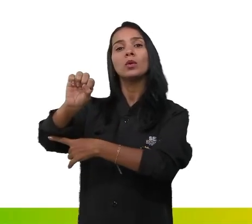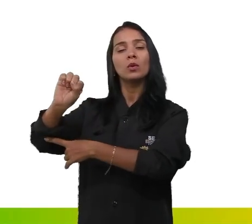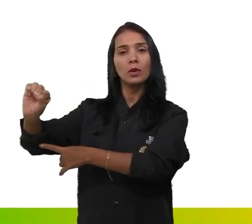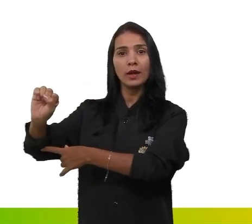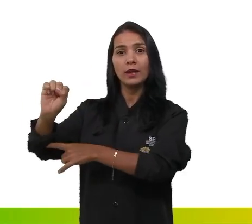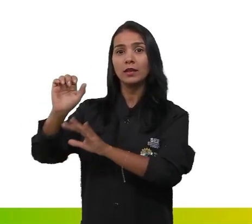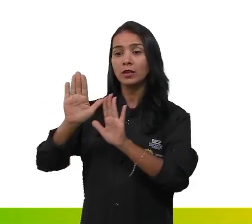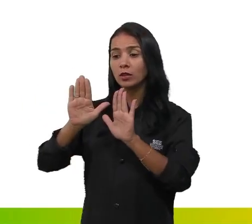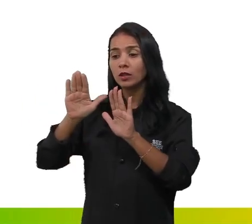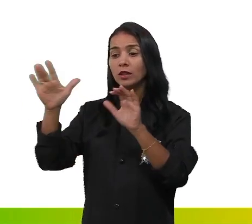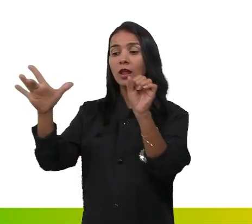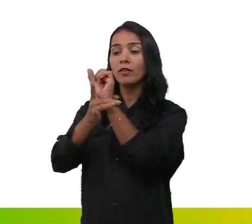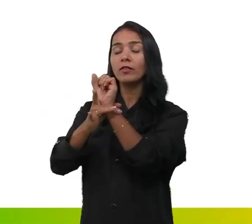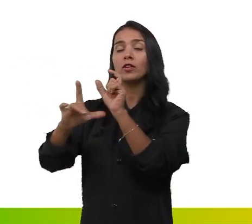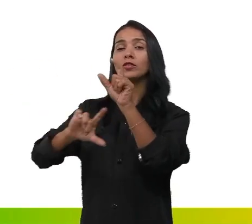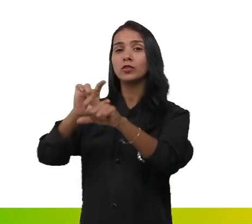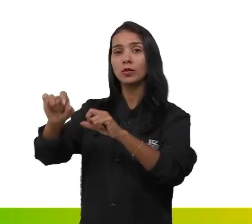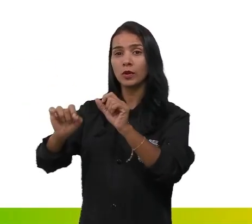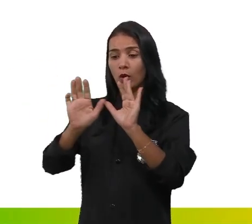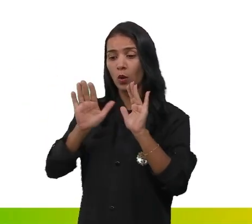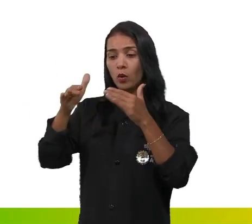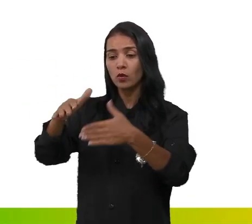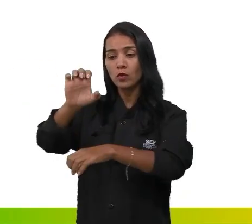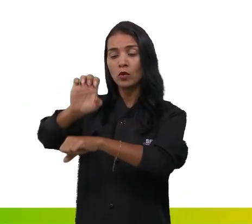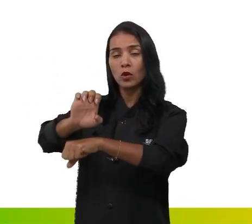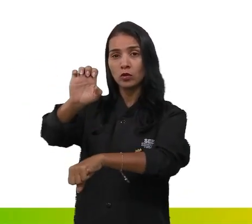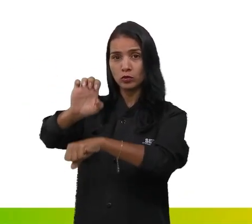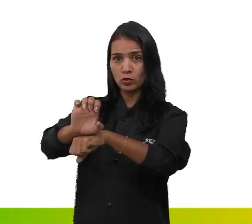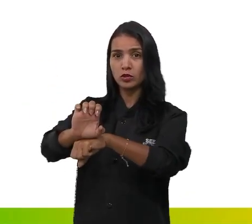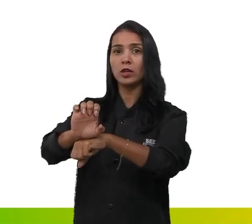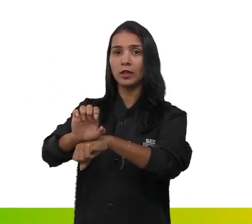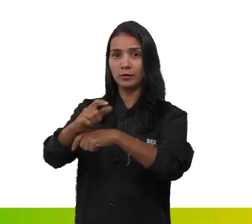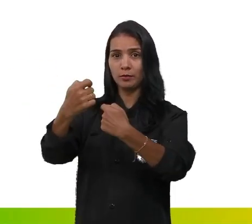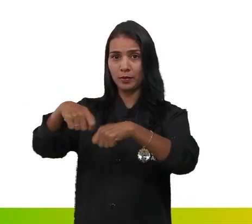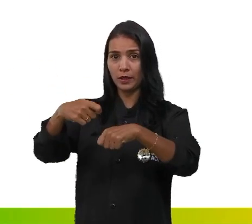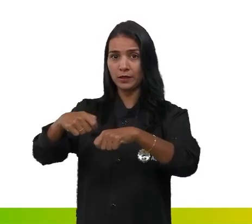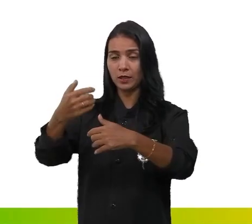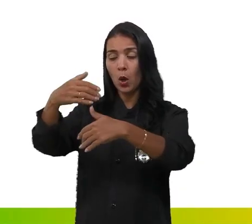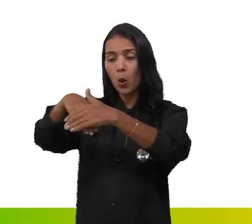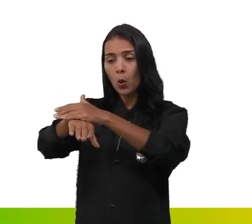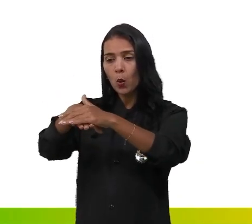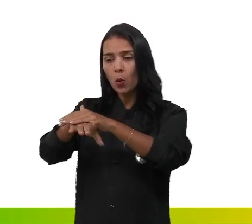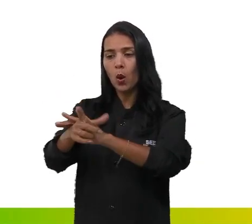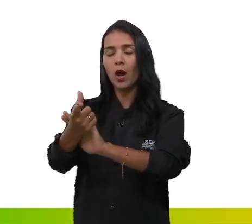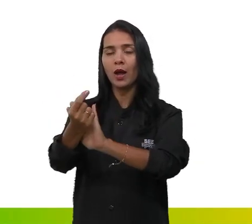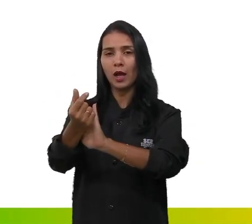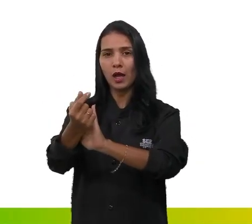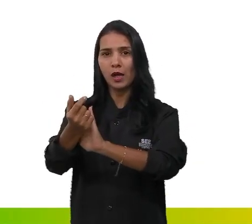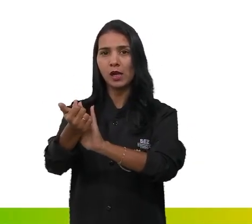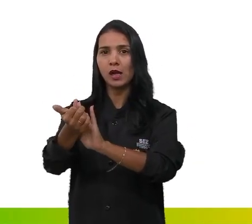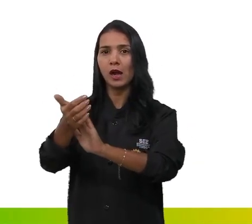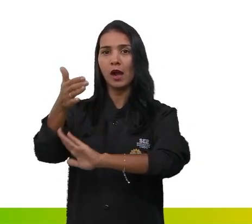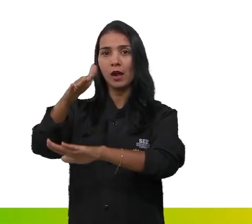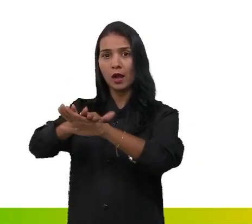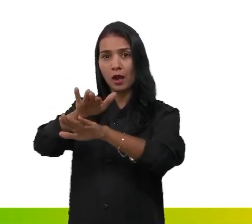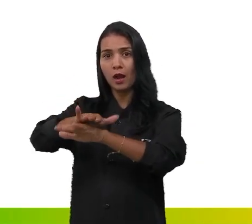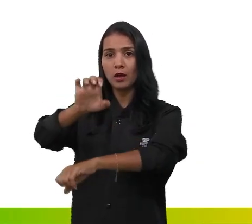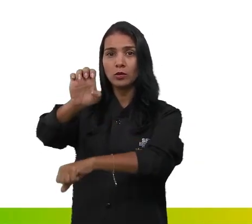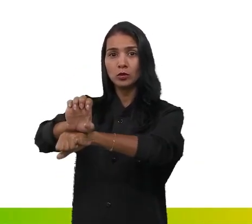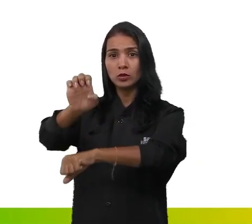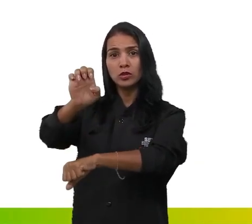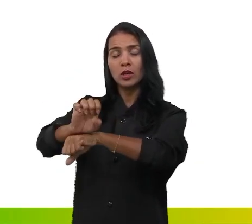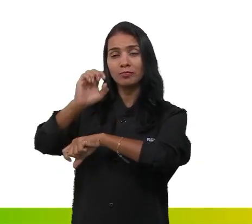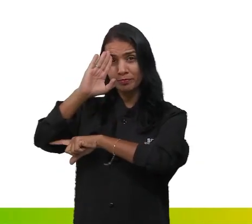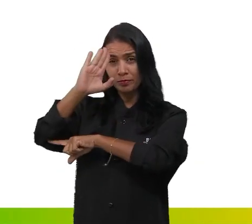centralização estatal, ou seja, o poder precisava estar concentrado aí na mão do Estado, principalmente na questão